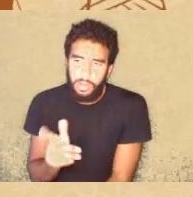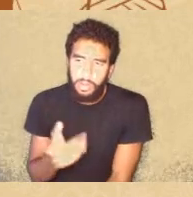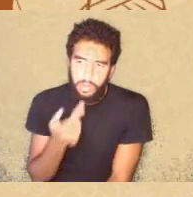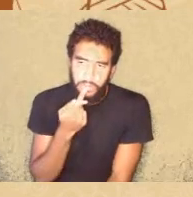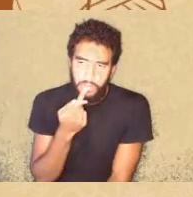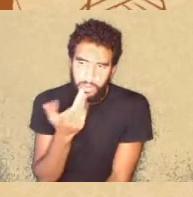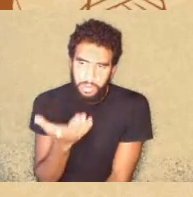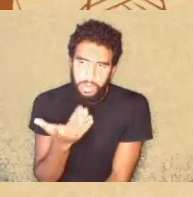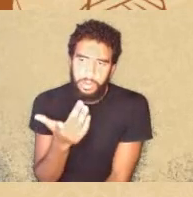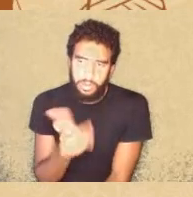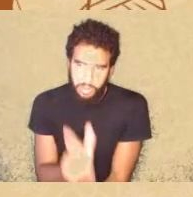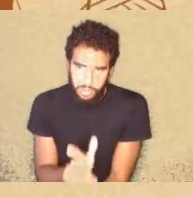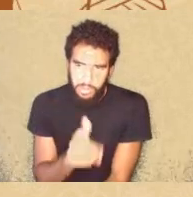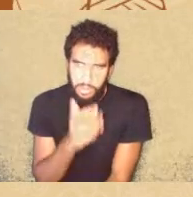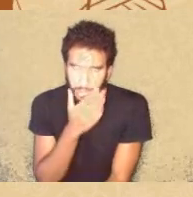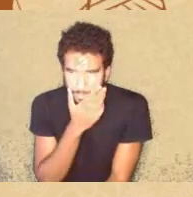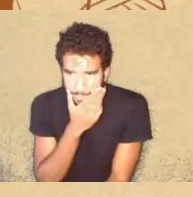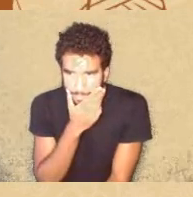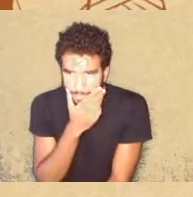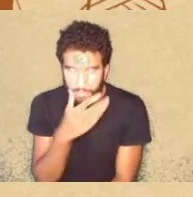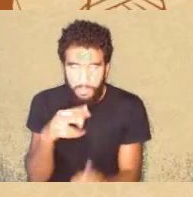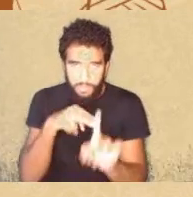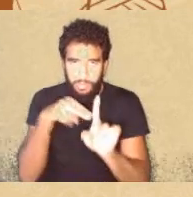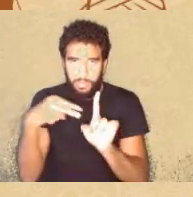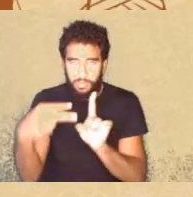de novo da minha perspectiva,